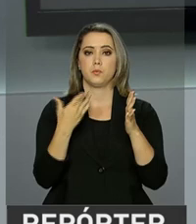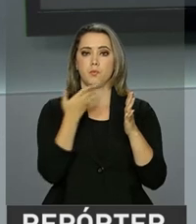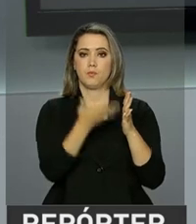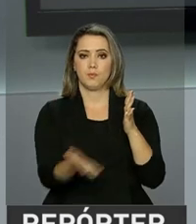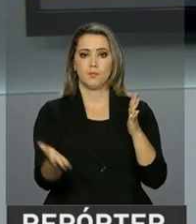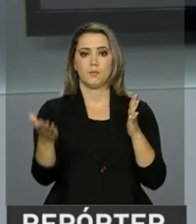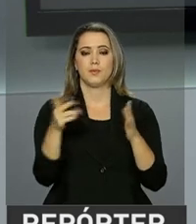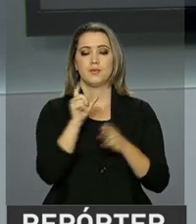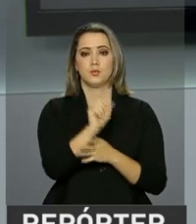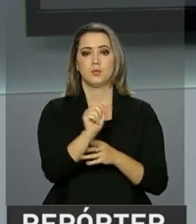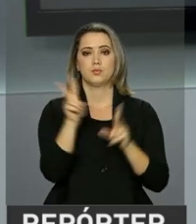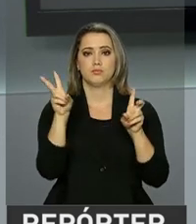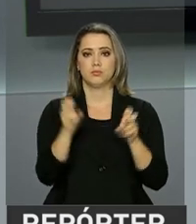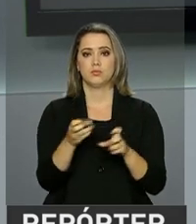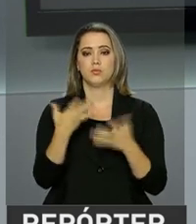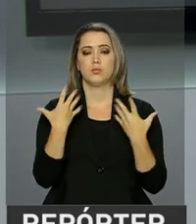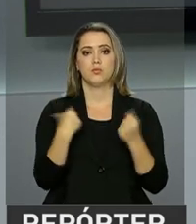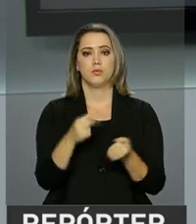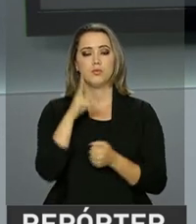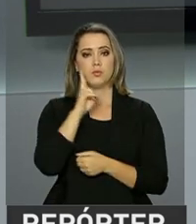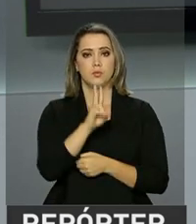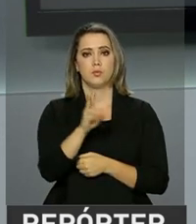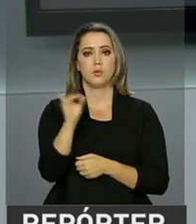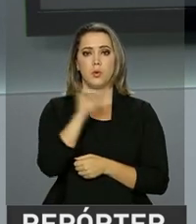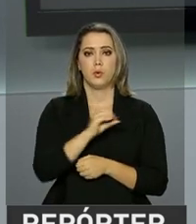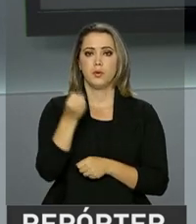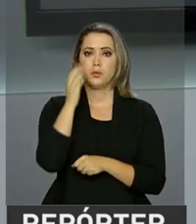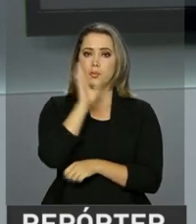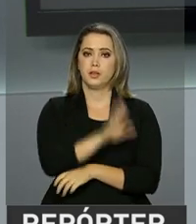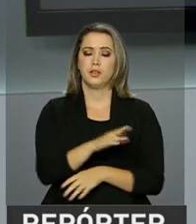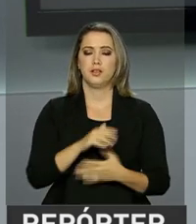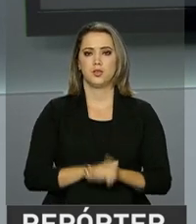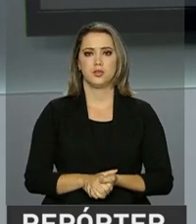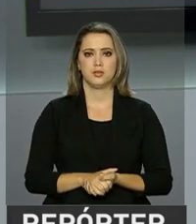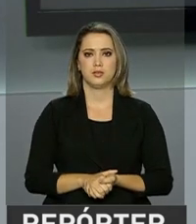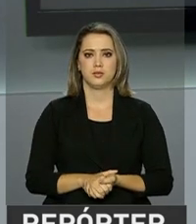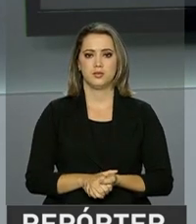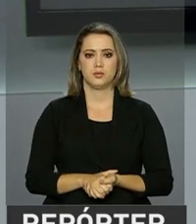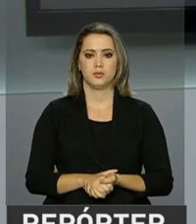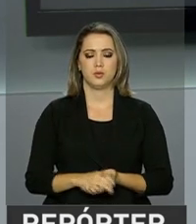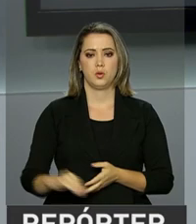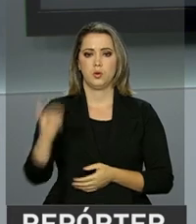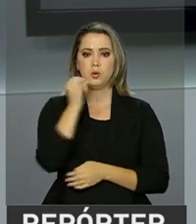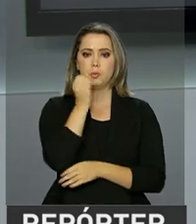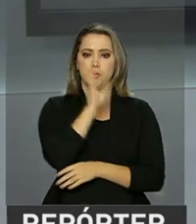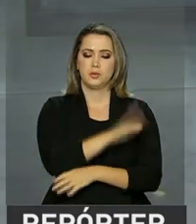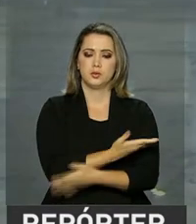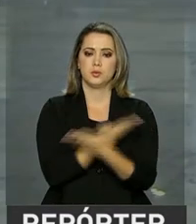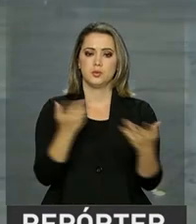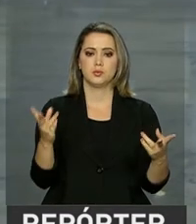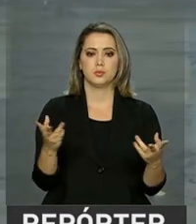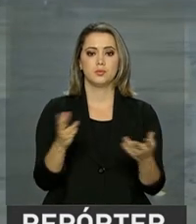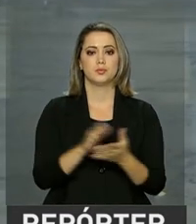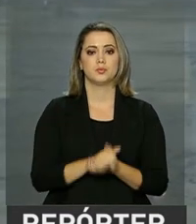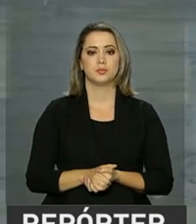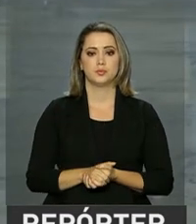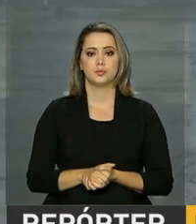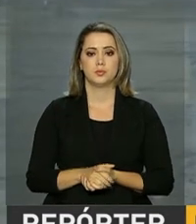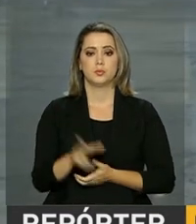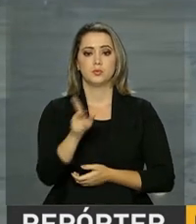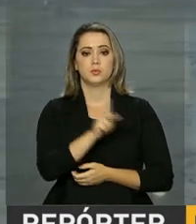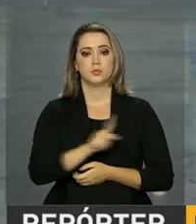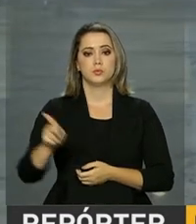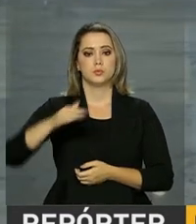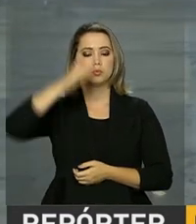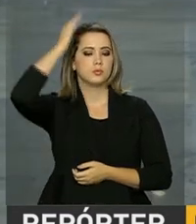os detalhes sobre esse assunto PR gente Olá Luana boa tarde para você olá Roberto Boa tarde Boa tarde a todos pois é o presidente